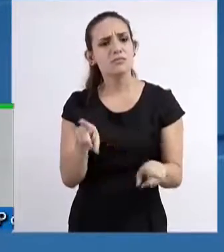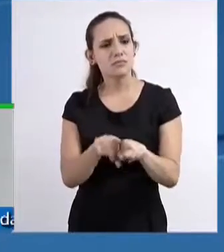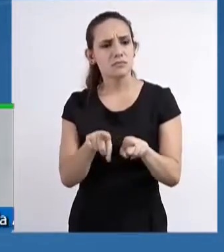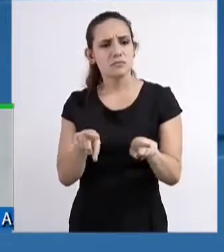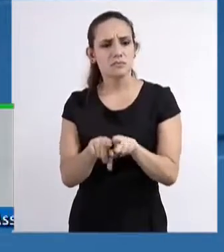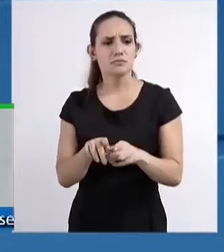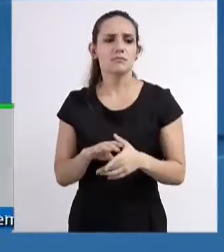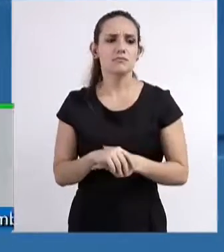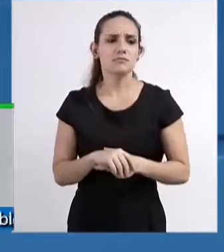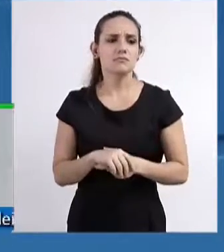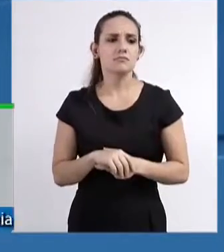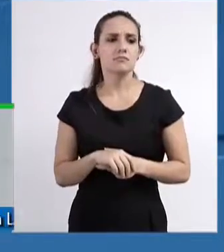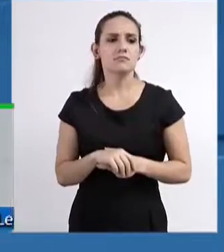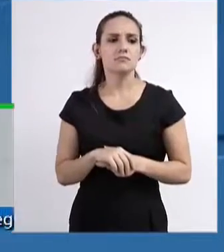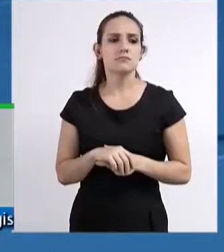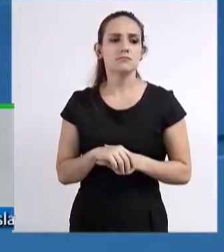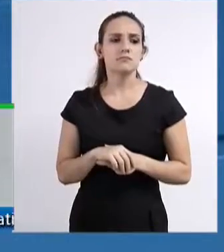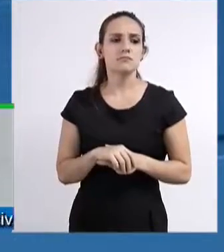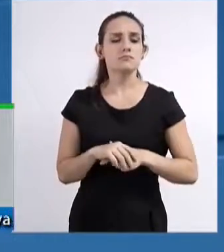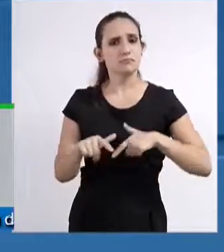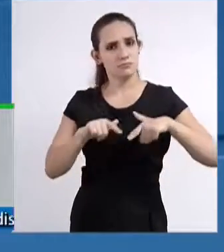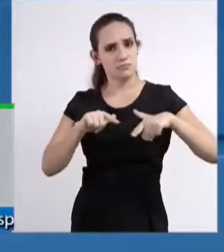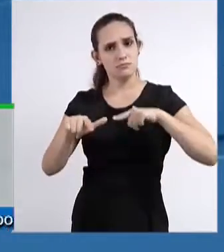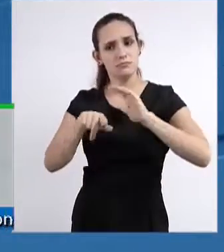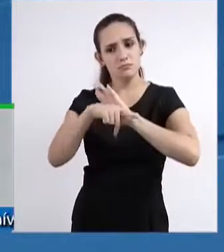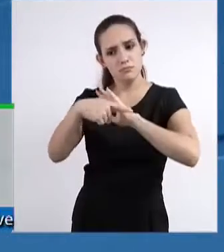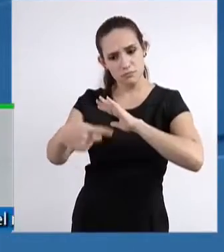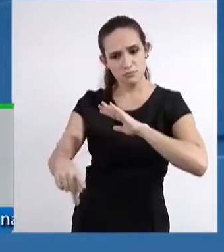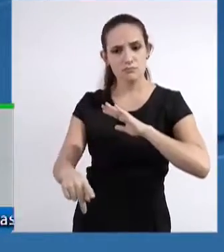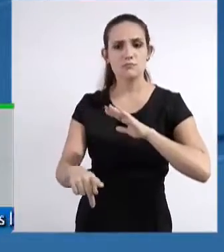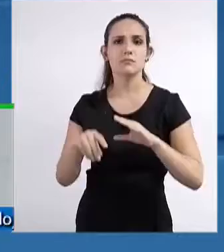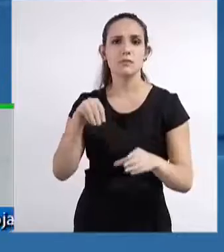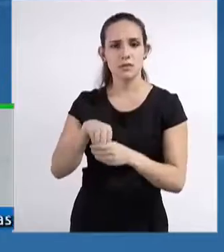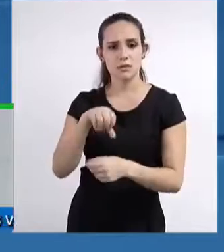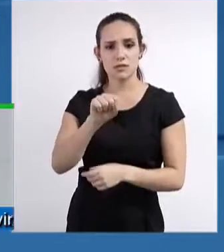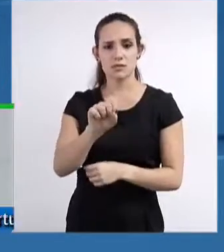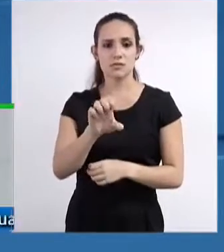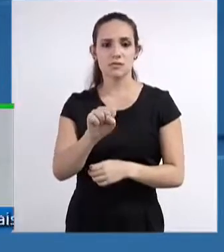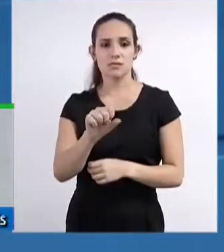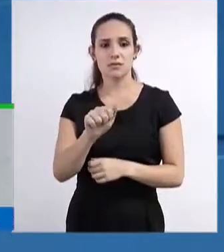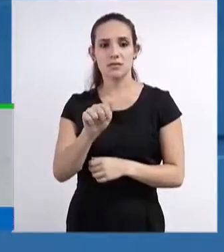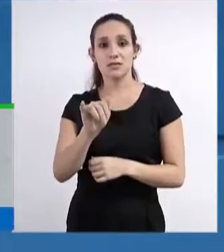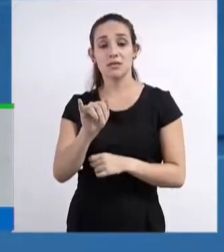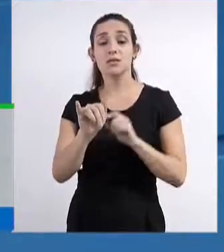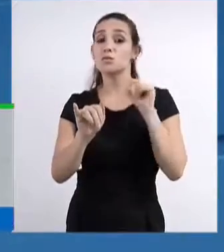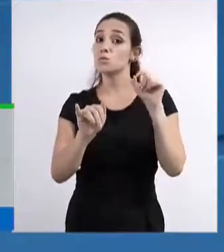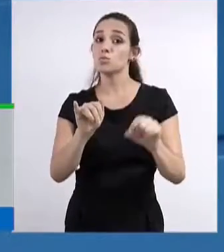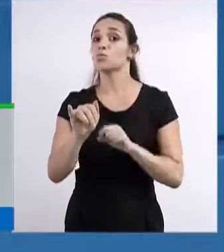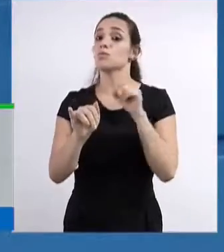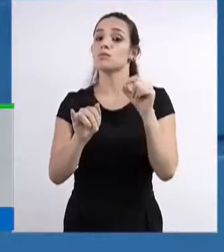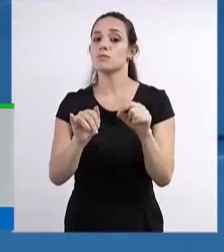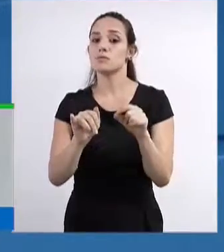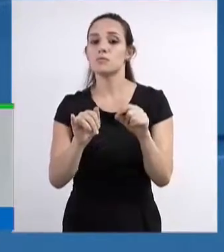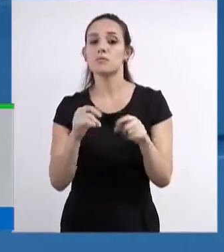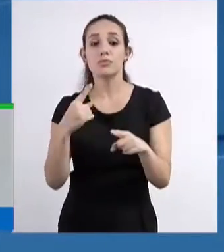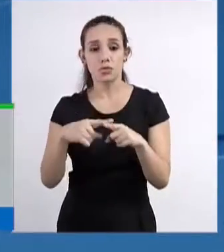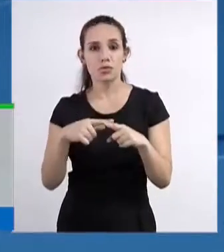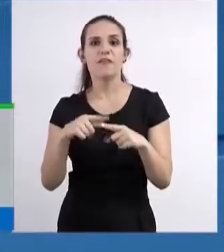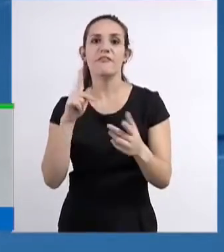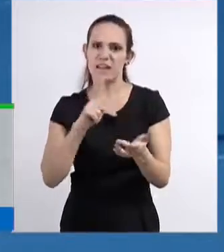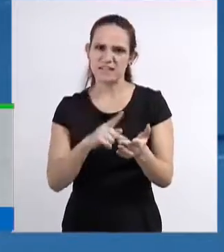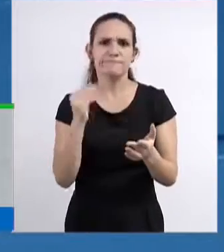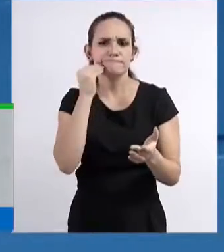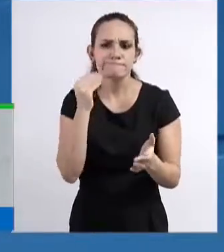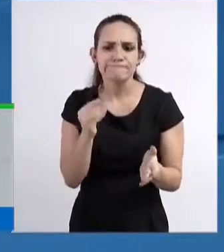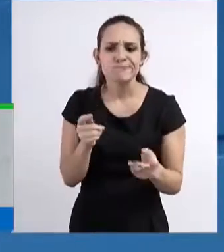né, no trabalho que realiza na CESAI, no sentido assim de fazer com